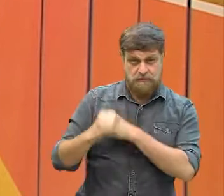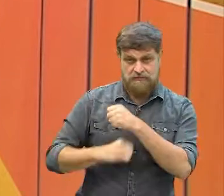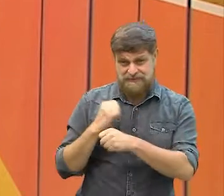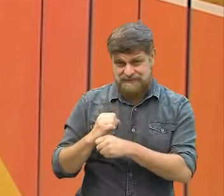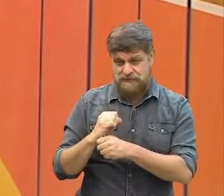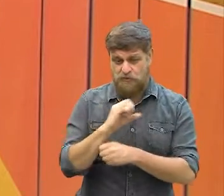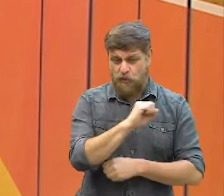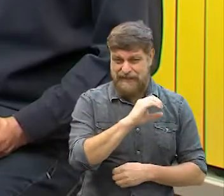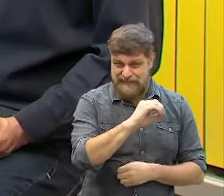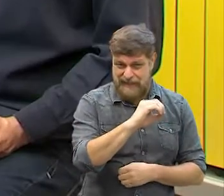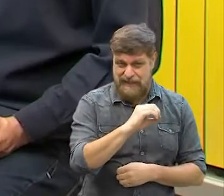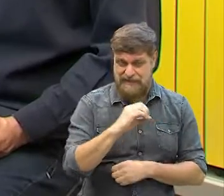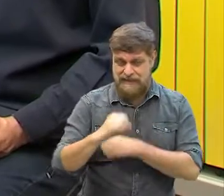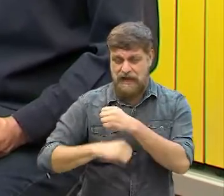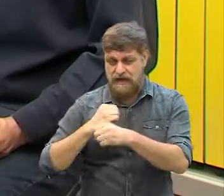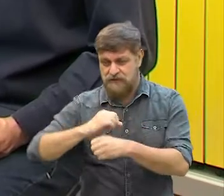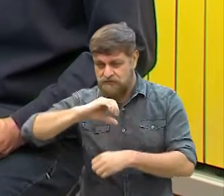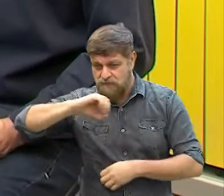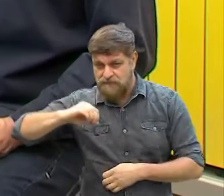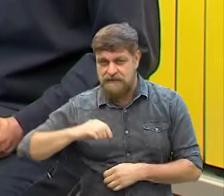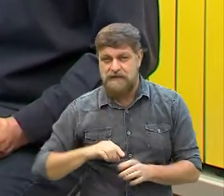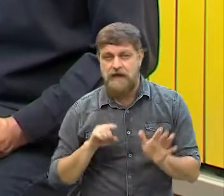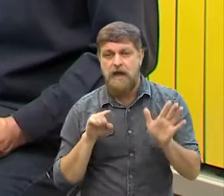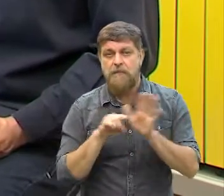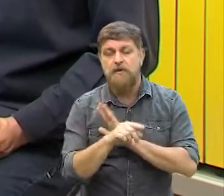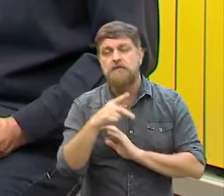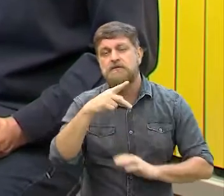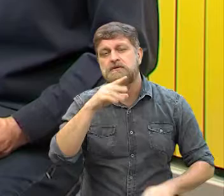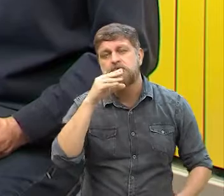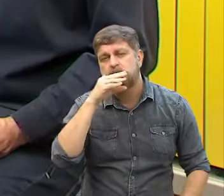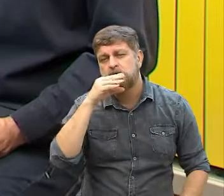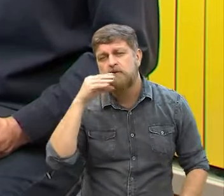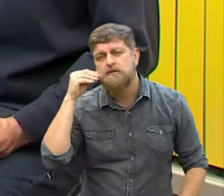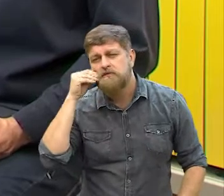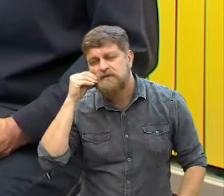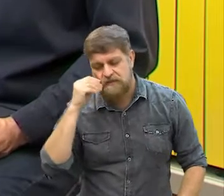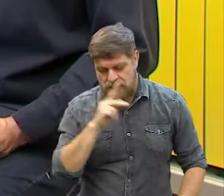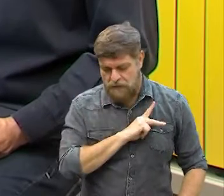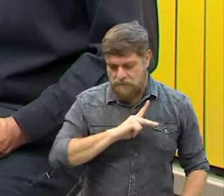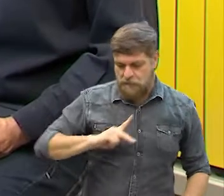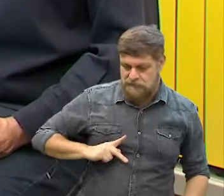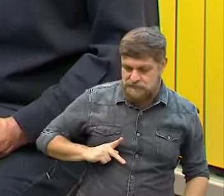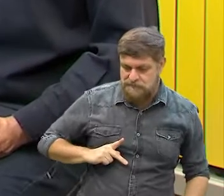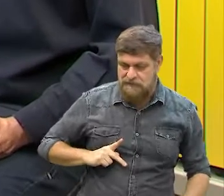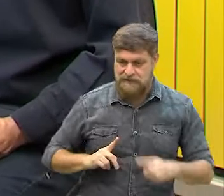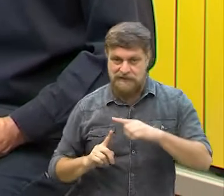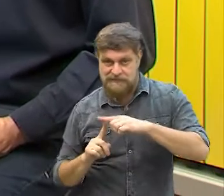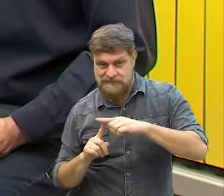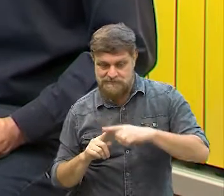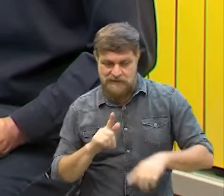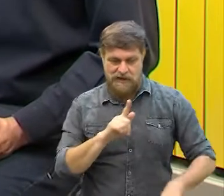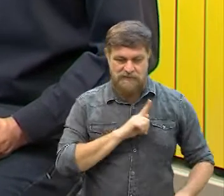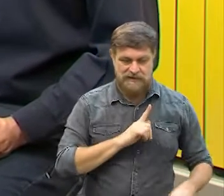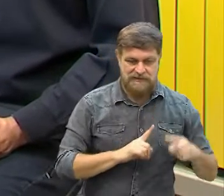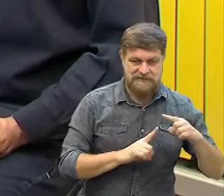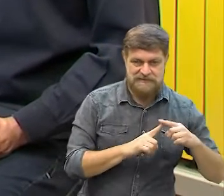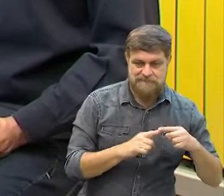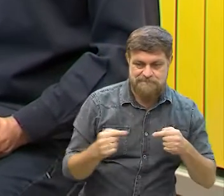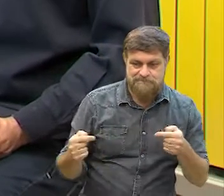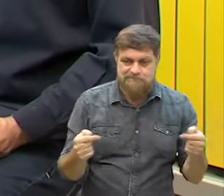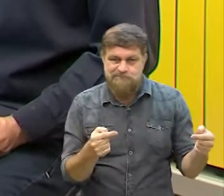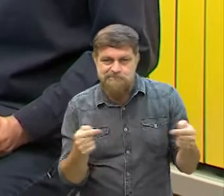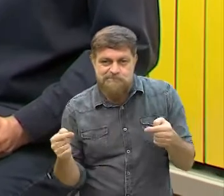80 e 90. E Lindsay, na sua adolescência aqui da cidade de Campinas, Ponte Preta e Guarani tinham equipes,